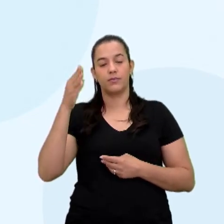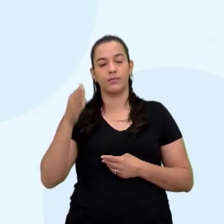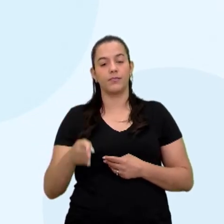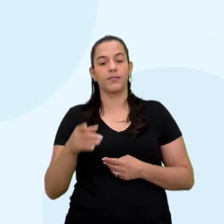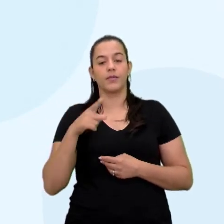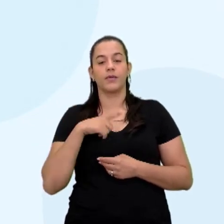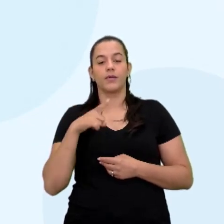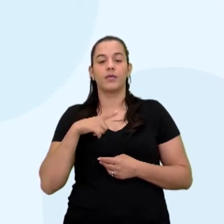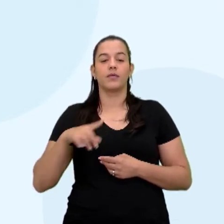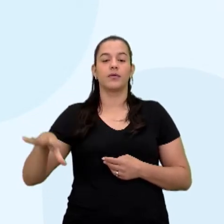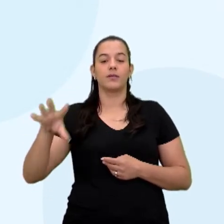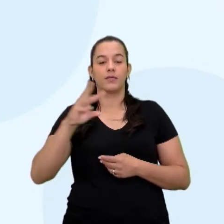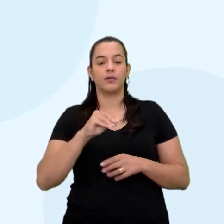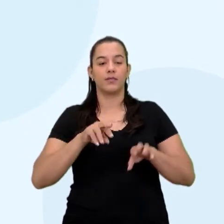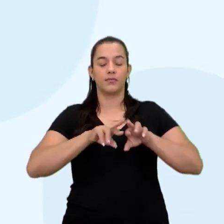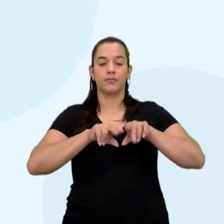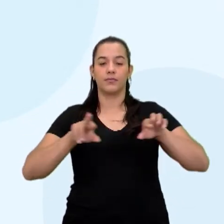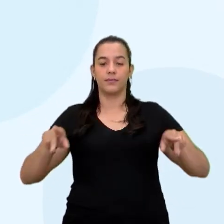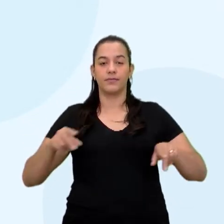R$